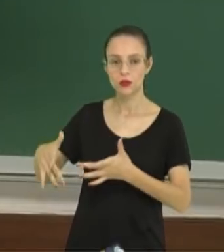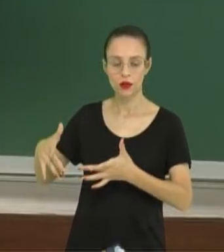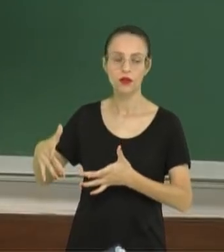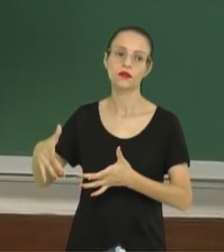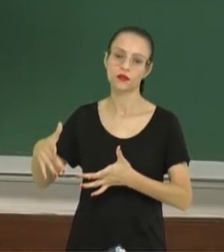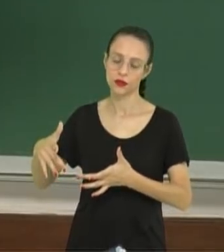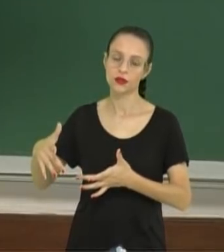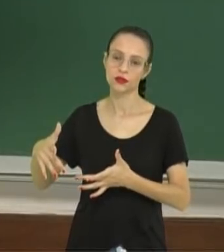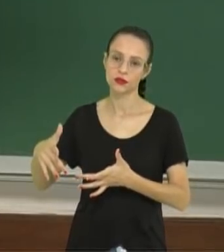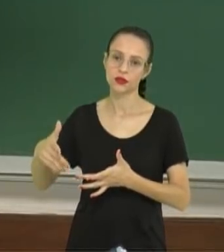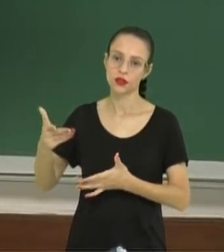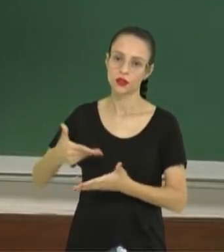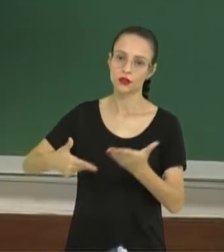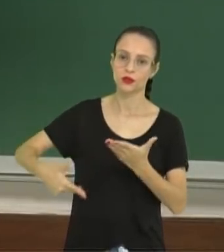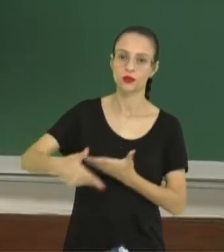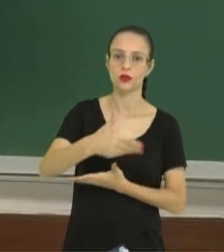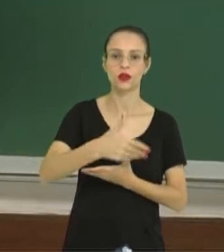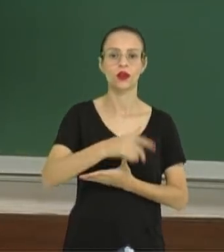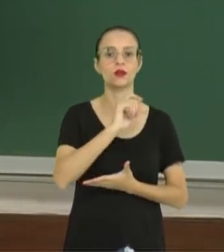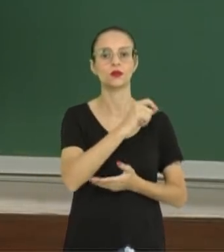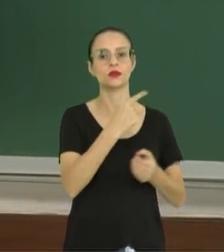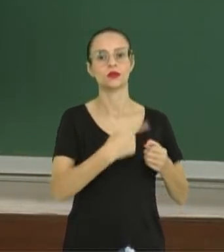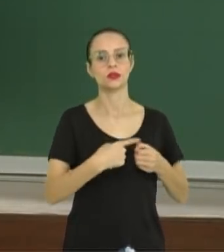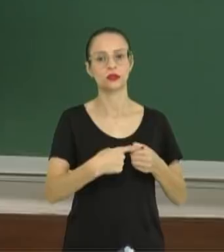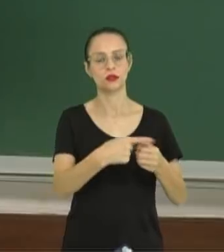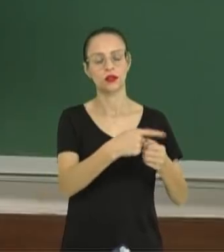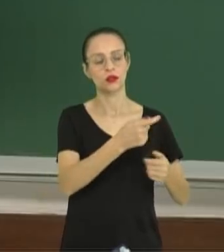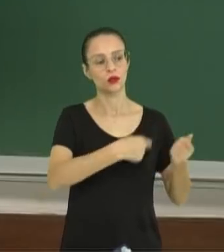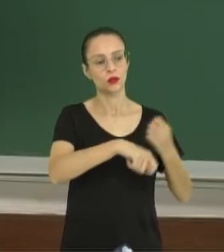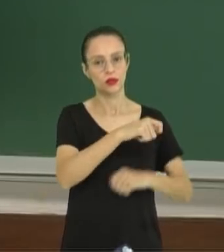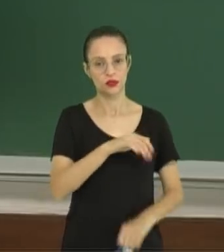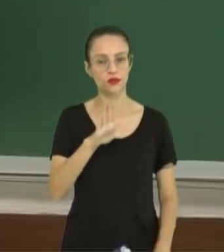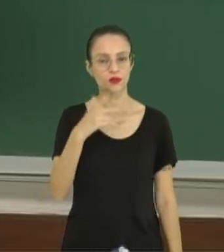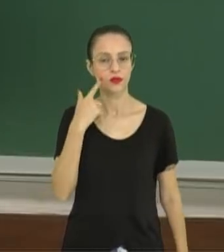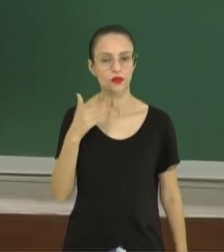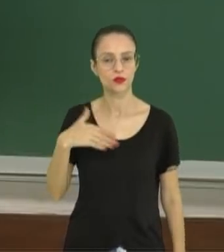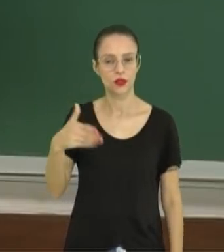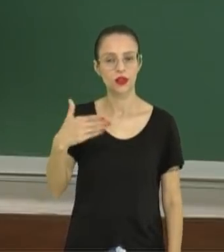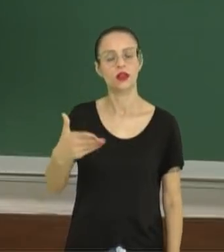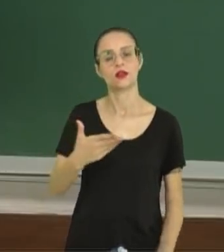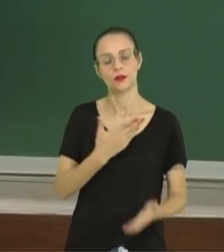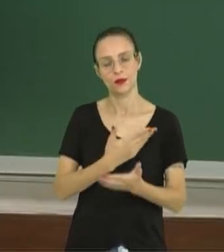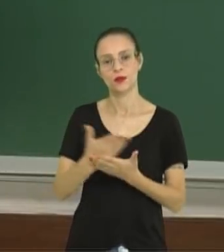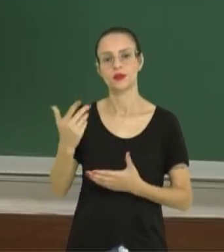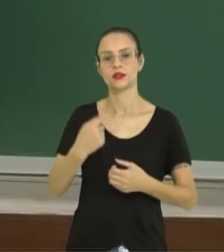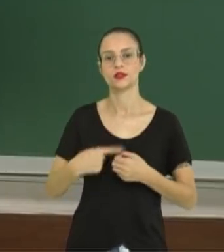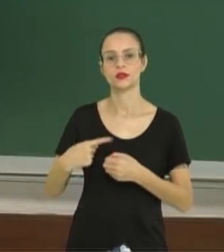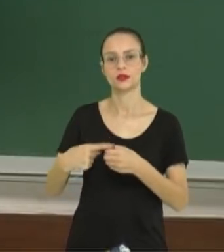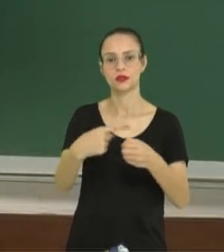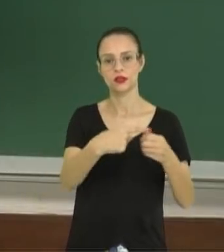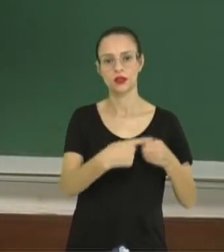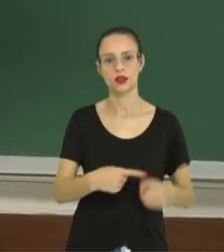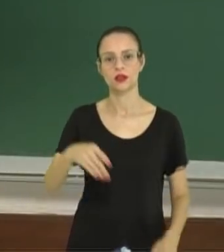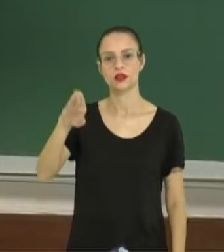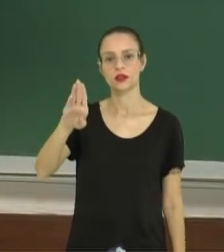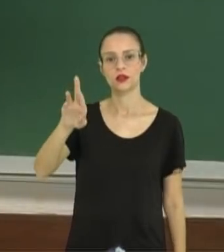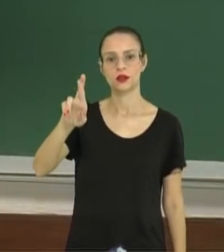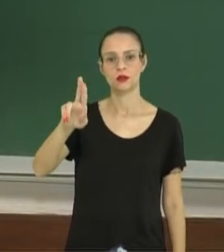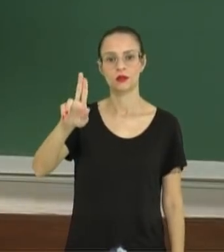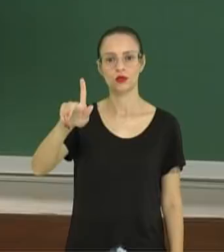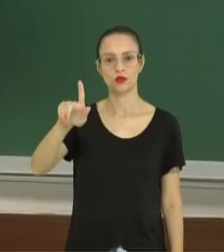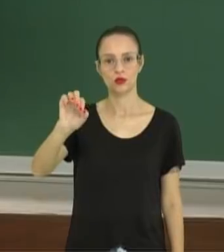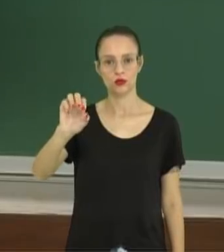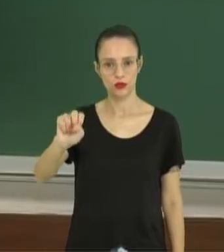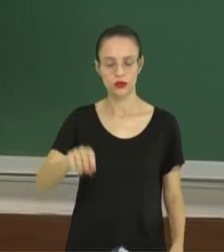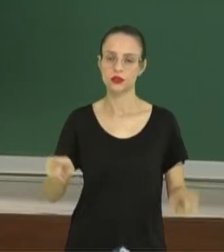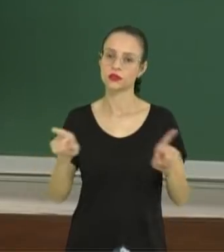sobrava, era trocada nas pequenas cidades comerciais. A gente vai ver mais adiante que aí começaram a surgir as cidades, os burgos. E, novamente,